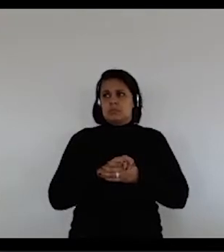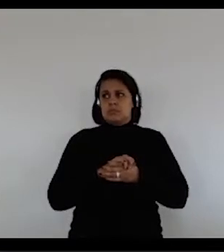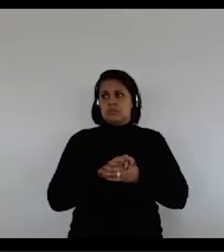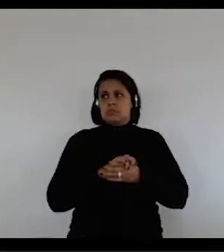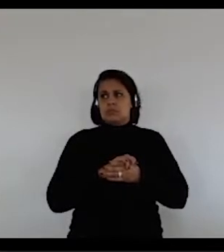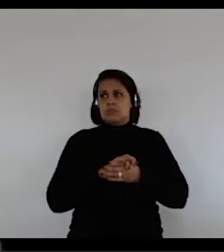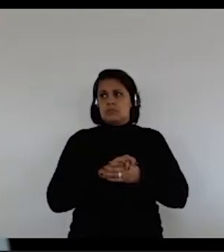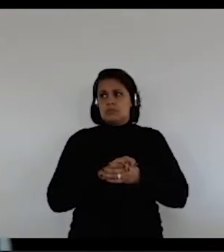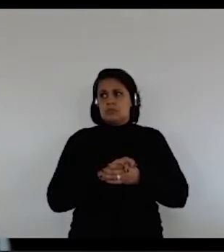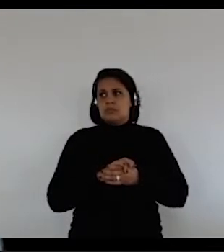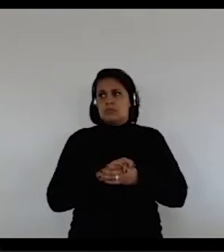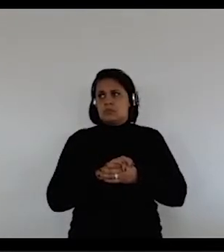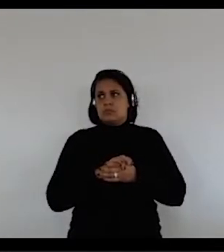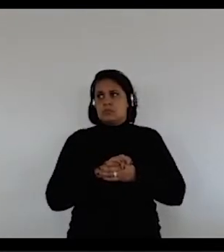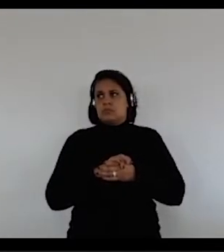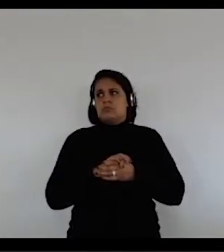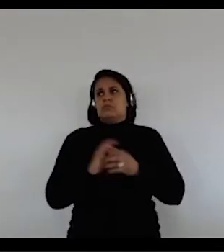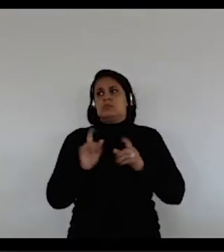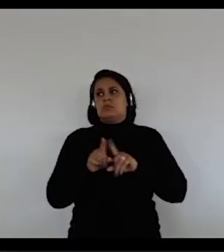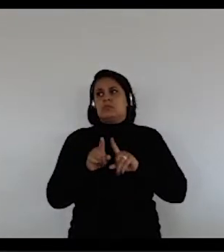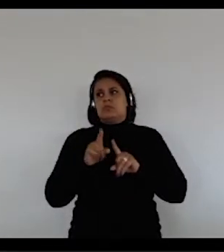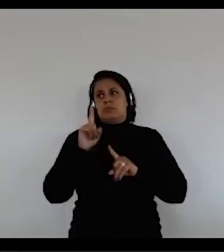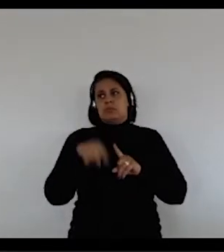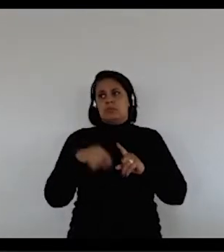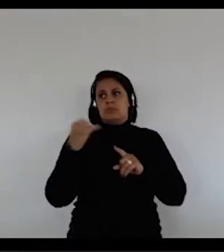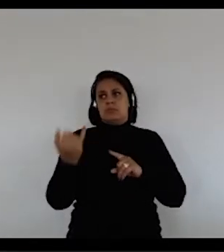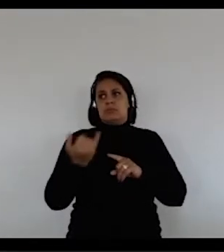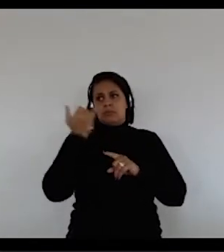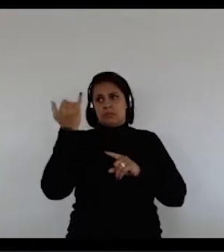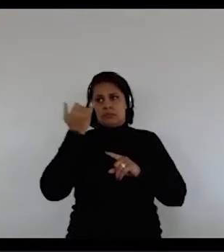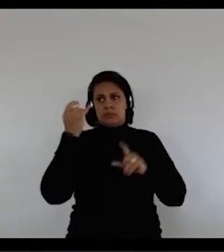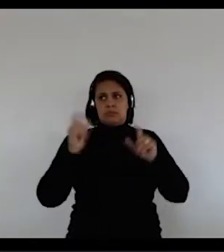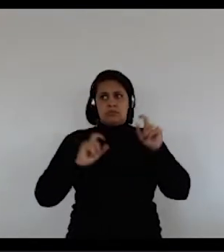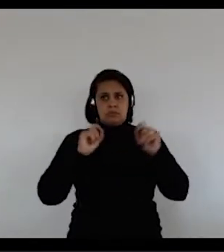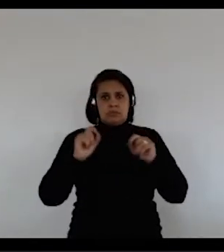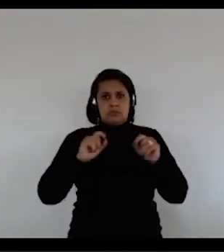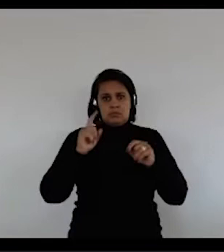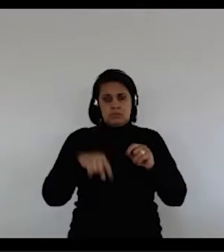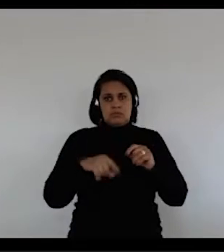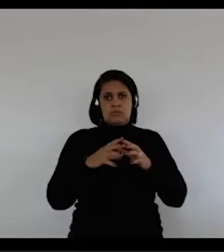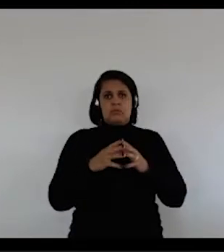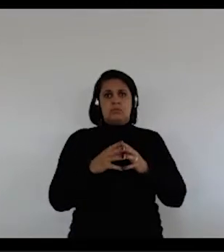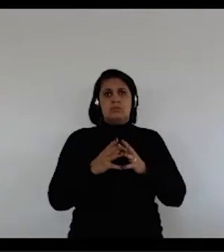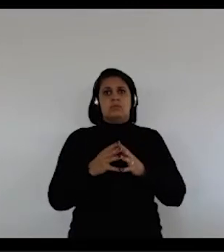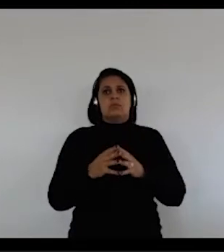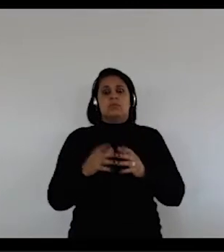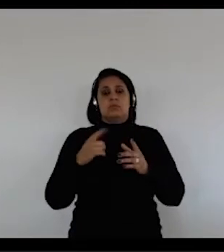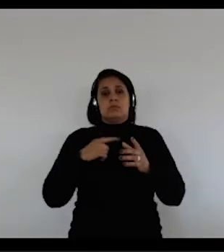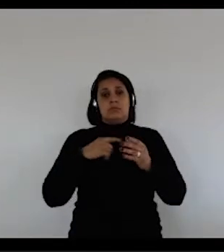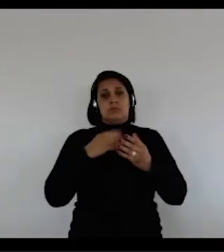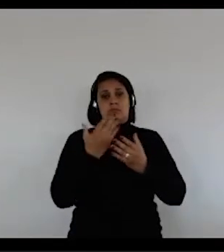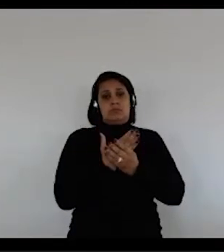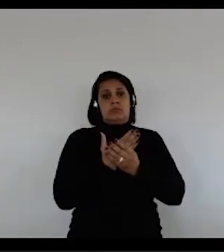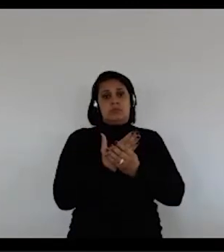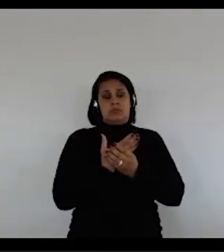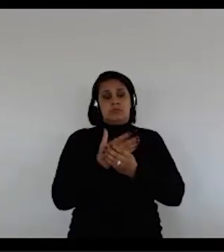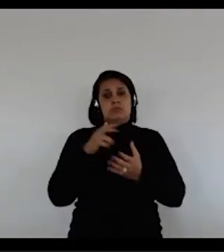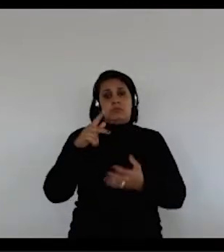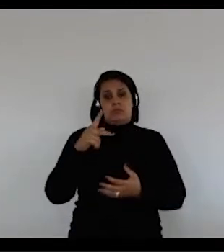maneira telemática. Há uma importante exceção que é no processo penal, em